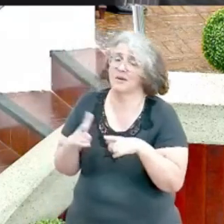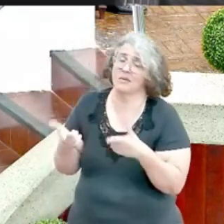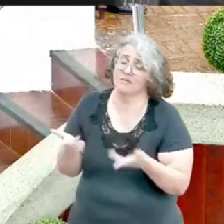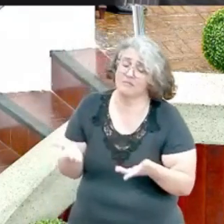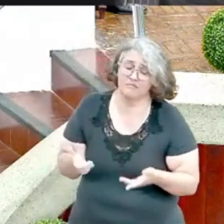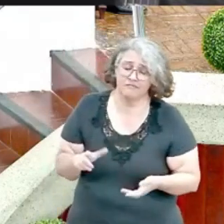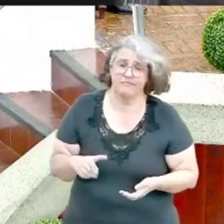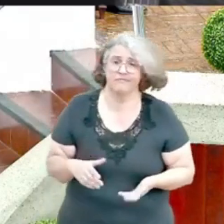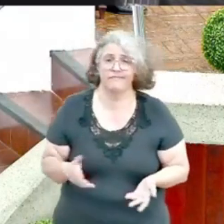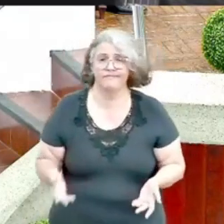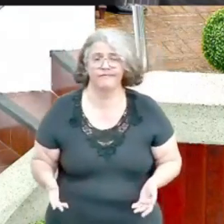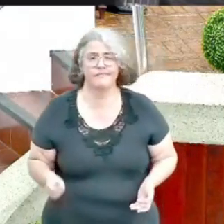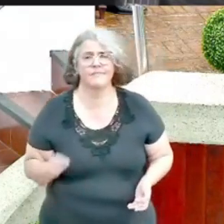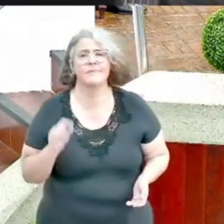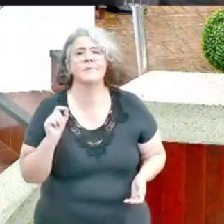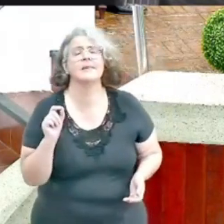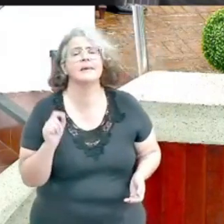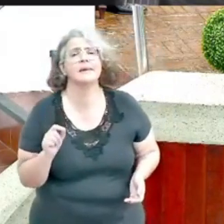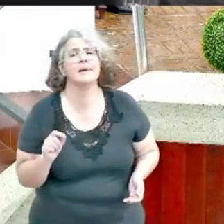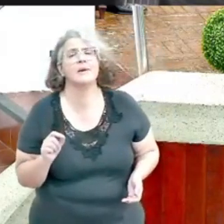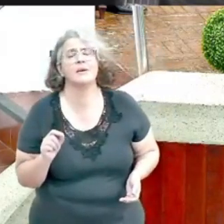Se você disser isso, sabe o que você vai ouvir?